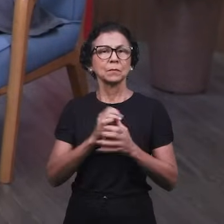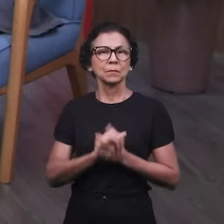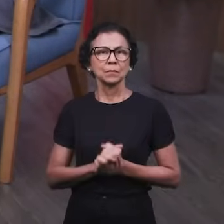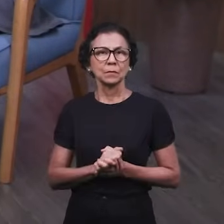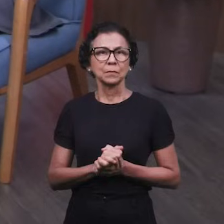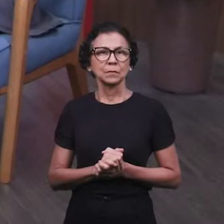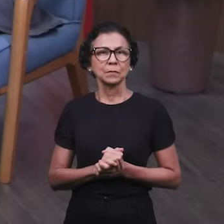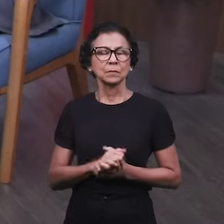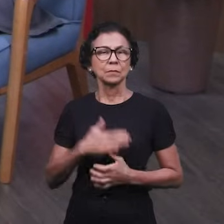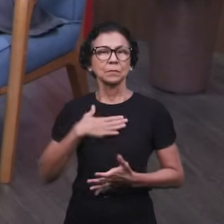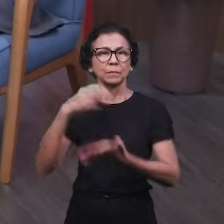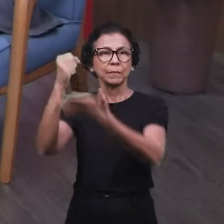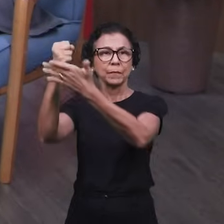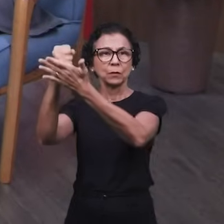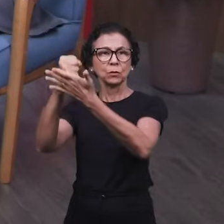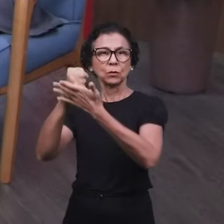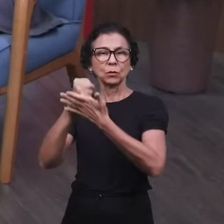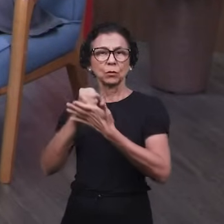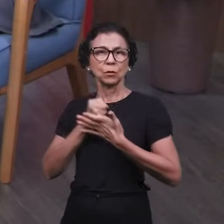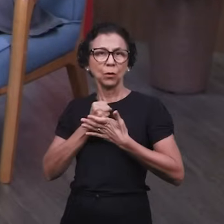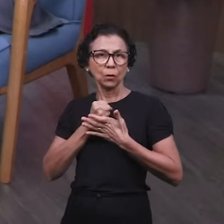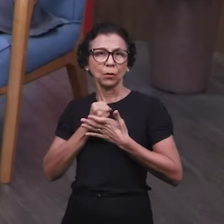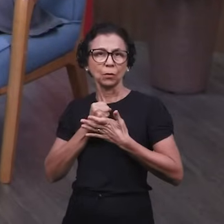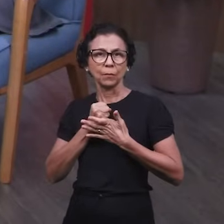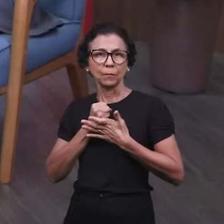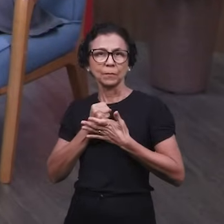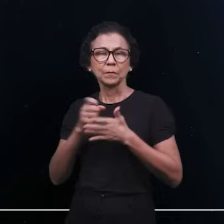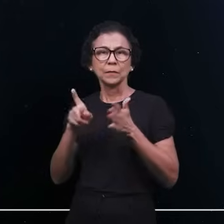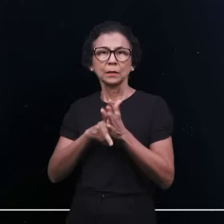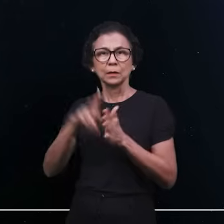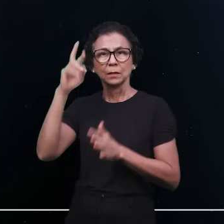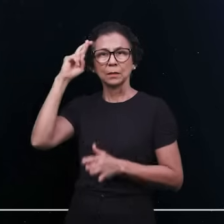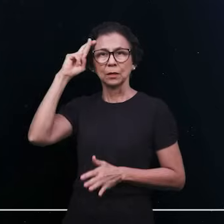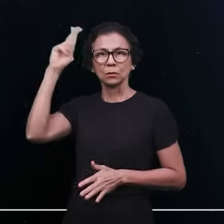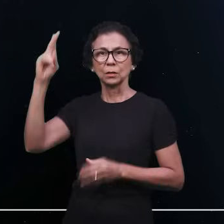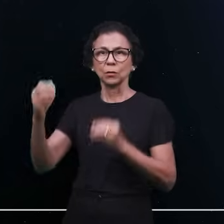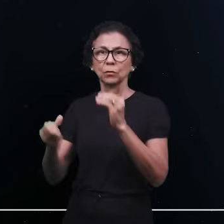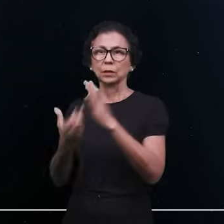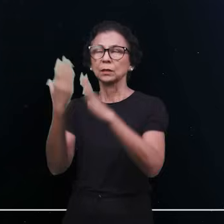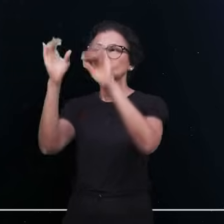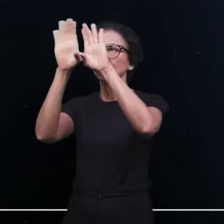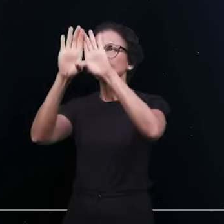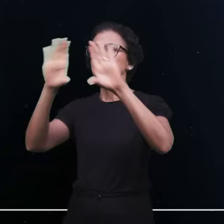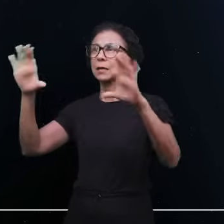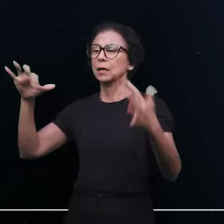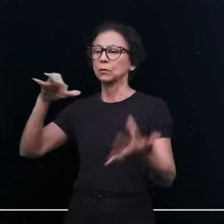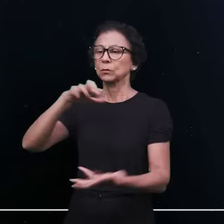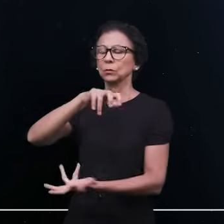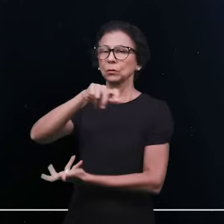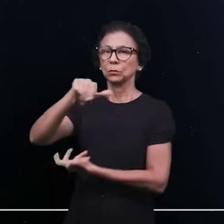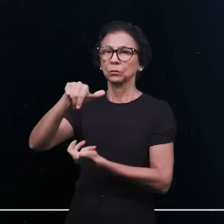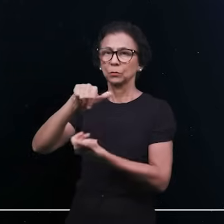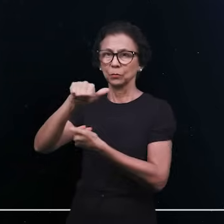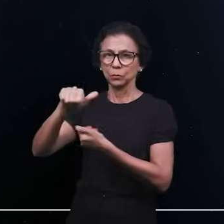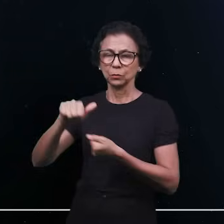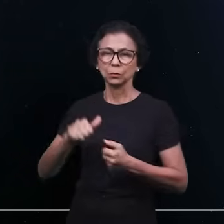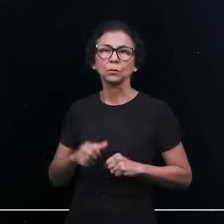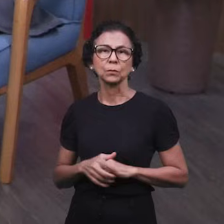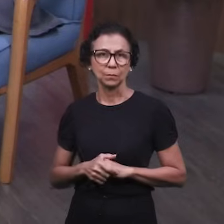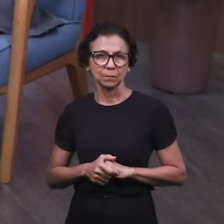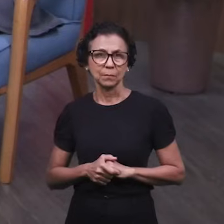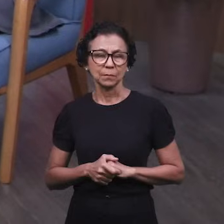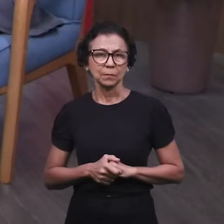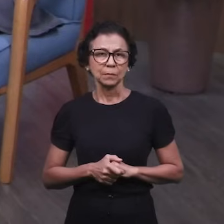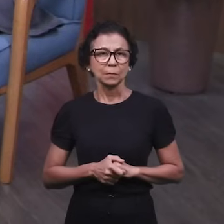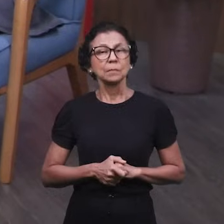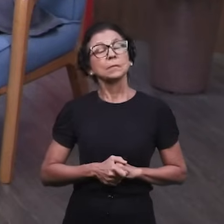que diz assim: o meu socorro vem do Senhor, que fez o céu e a terra. É interessante porque esse texto ele dá o direcionamento,